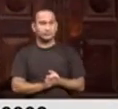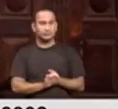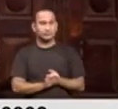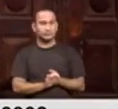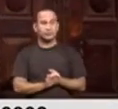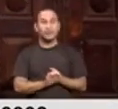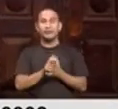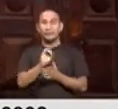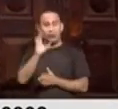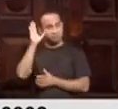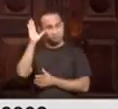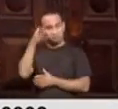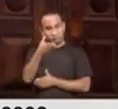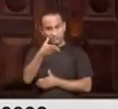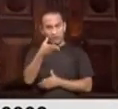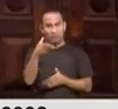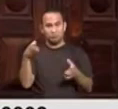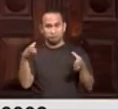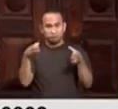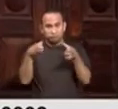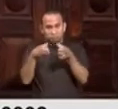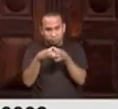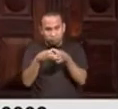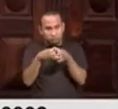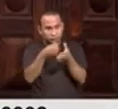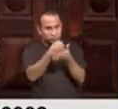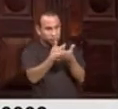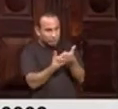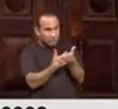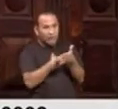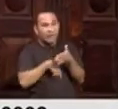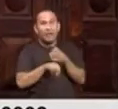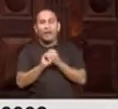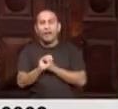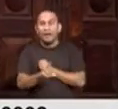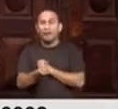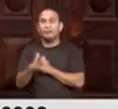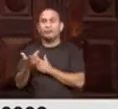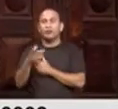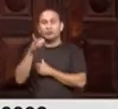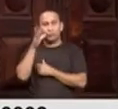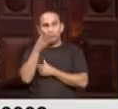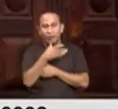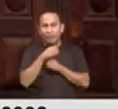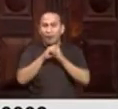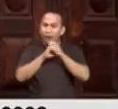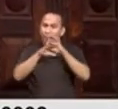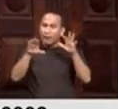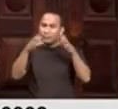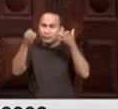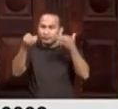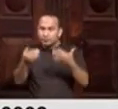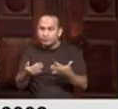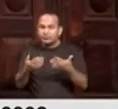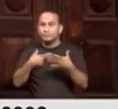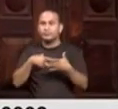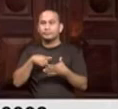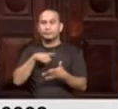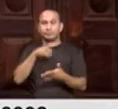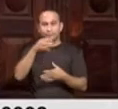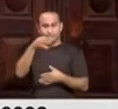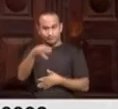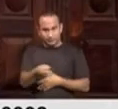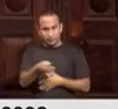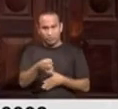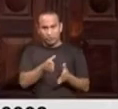que a decisão do tribunal foi uma decisão que claramente diz, para garantia da ordem